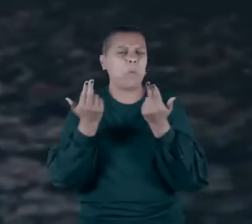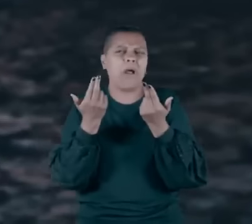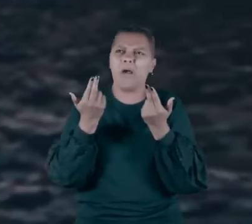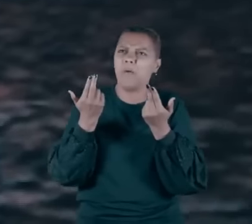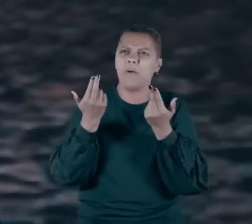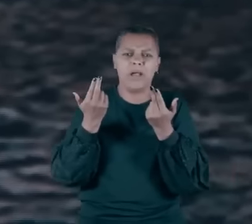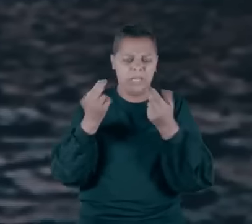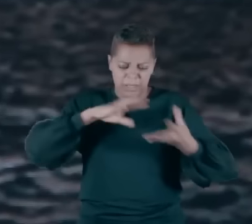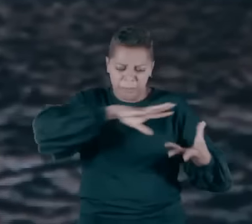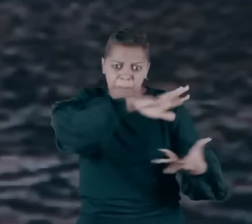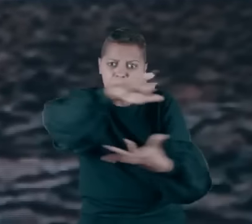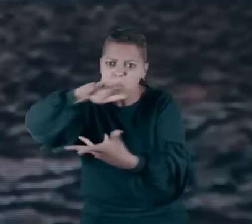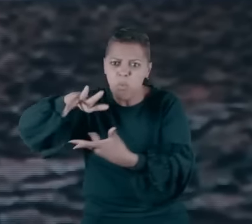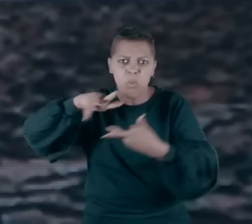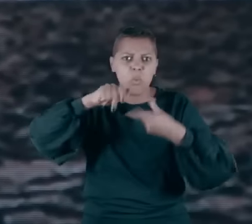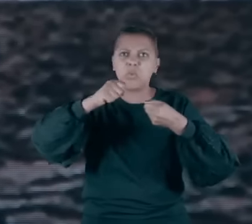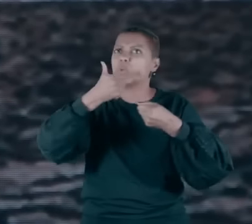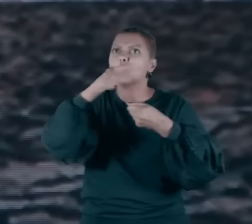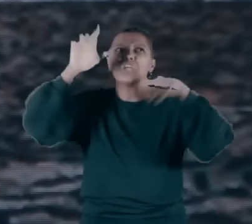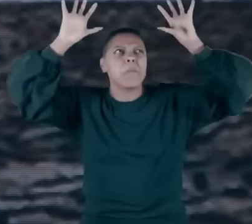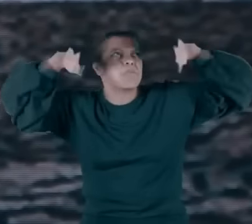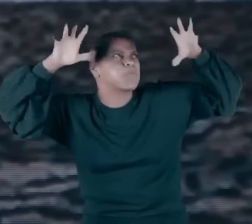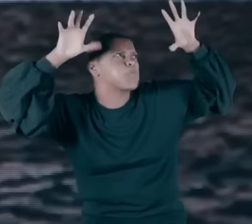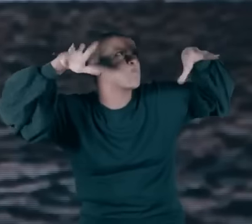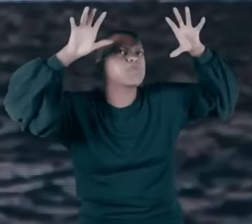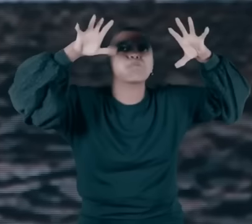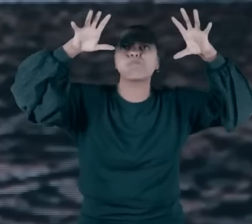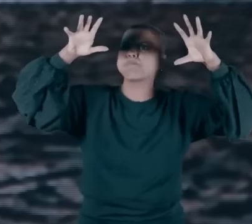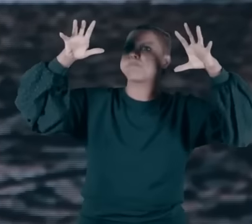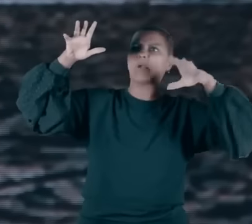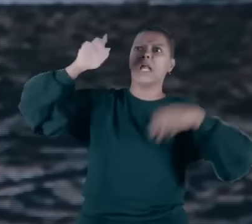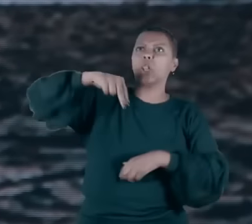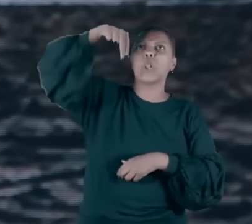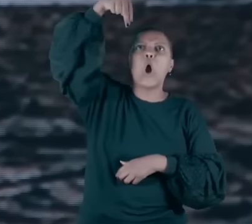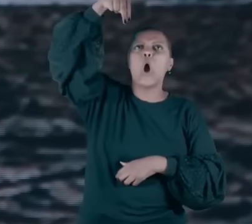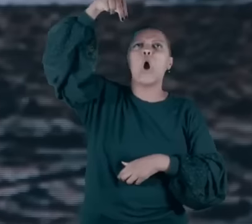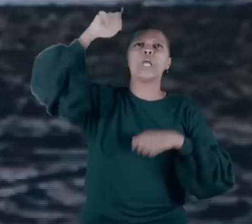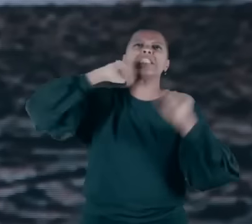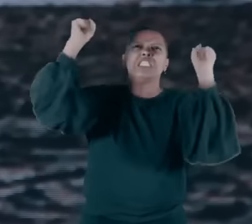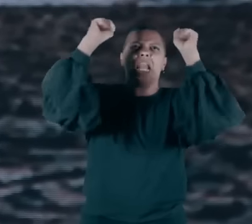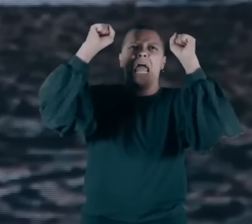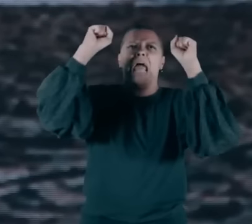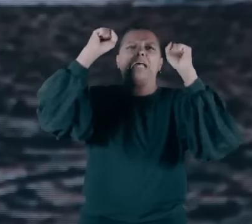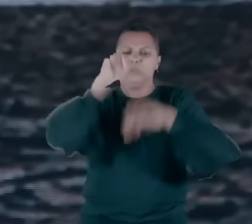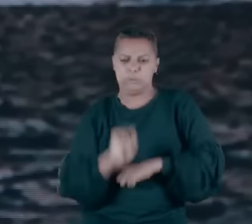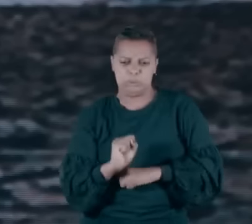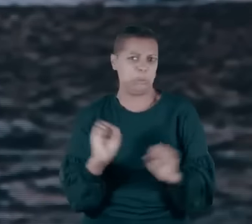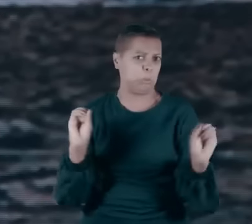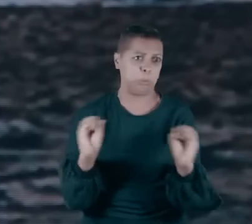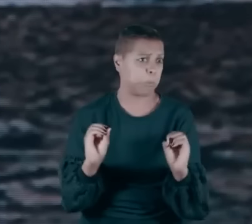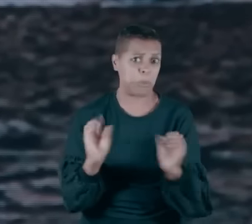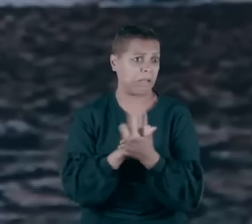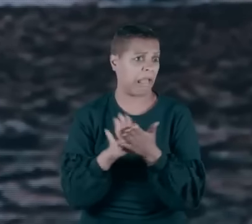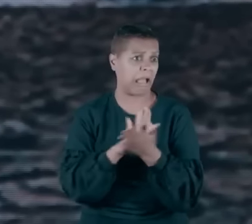o mundo inteiro era como uma estufa não tinha os polos não tinha Polo Norte gelado Polo Sul gelado e que só